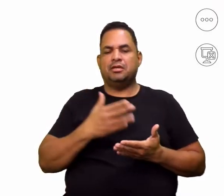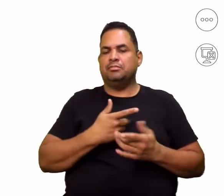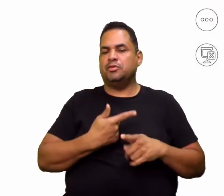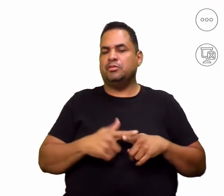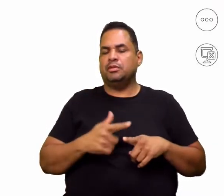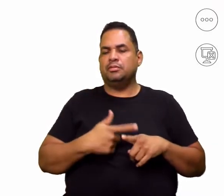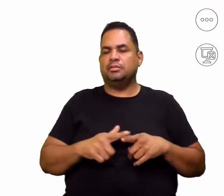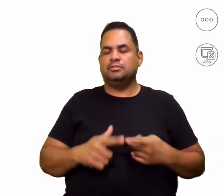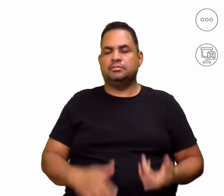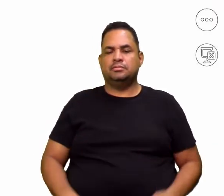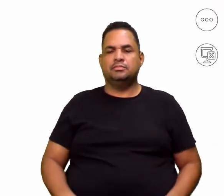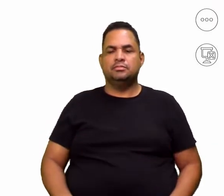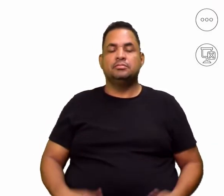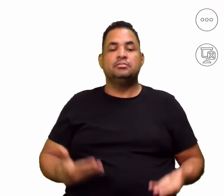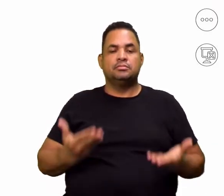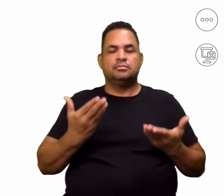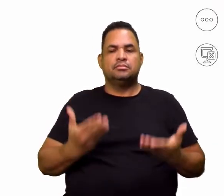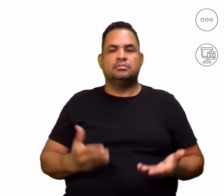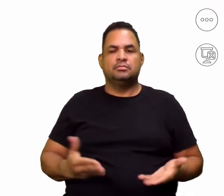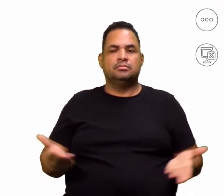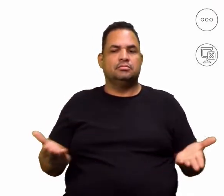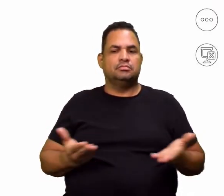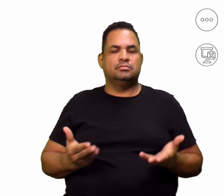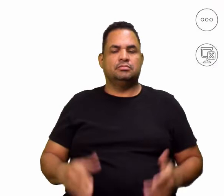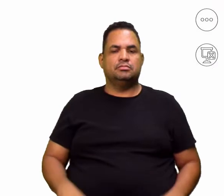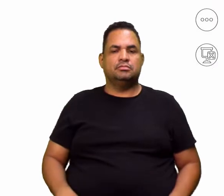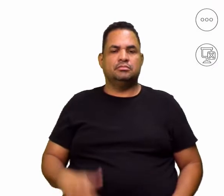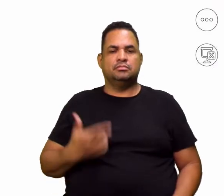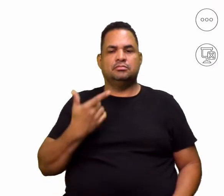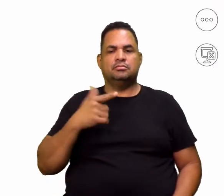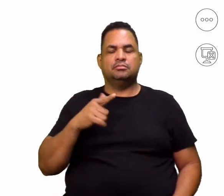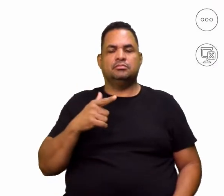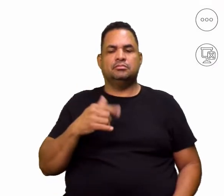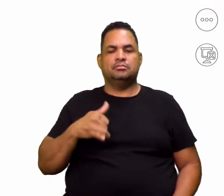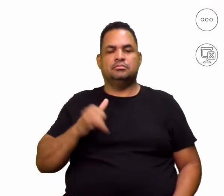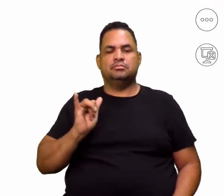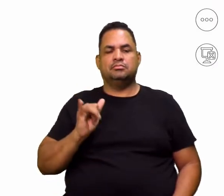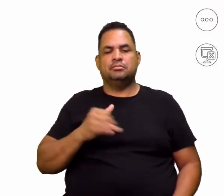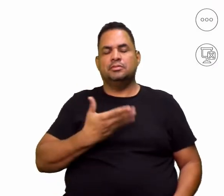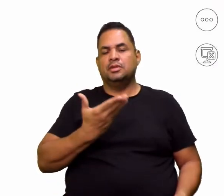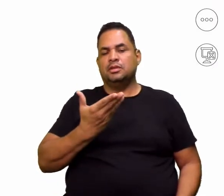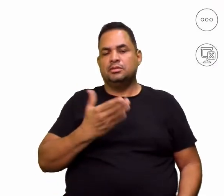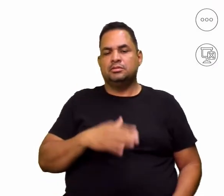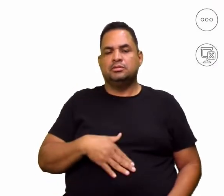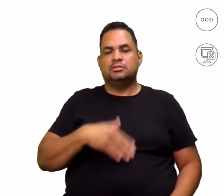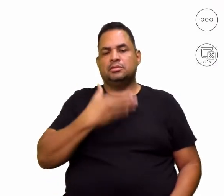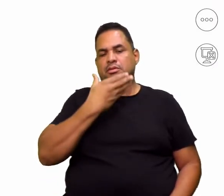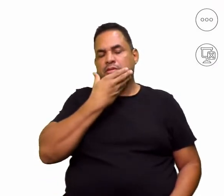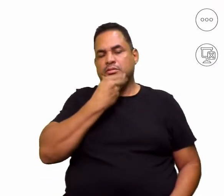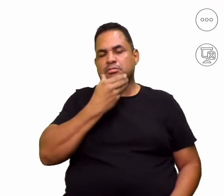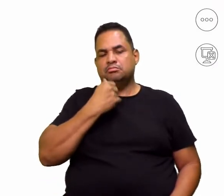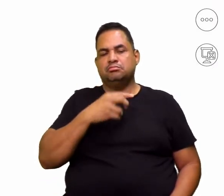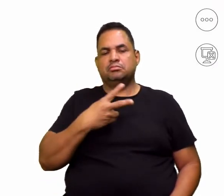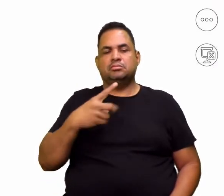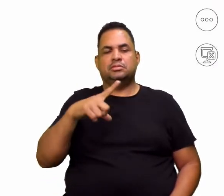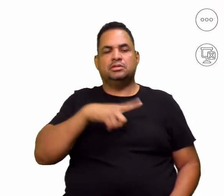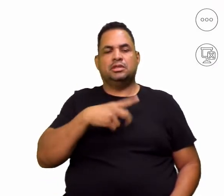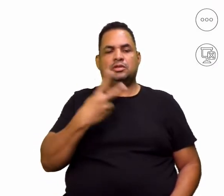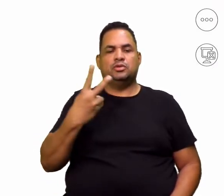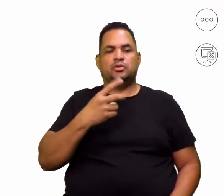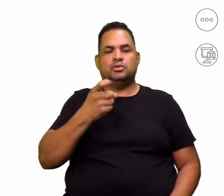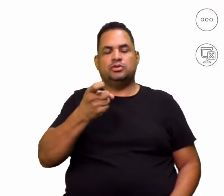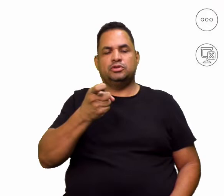XY determinaria o sexo. Aqui não teve Y, é macho. Teve os 2X, é fêmea, tá bom?